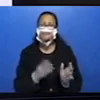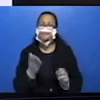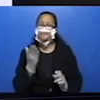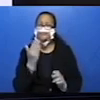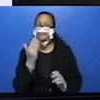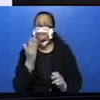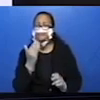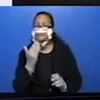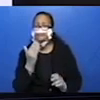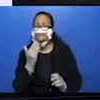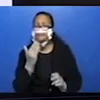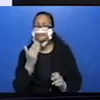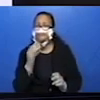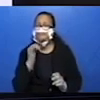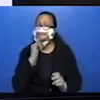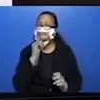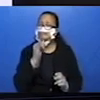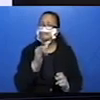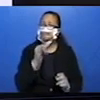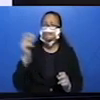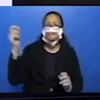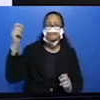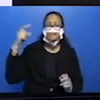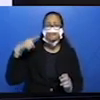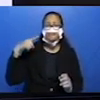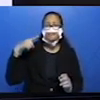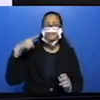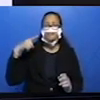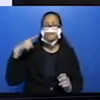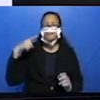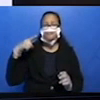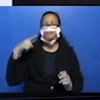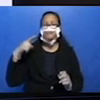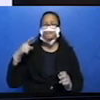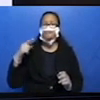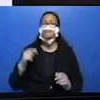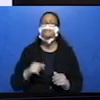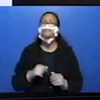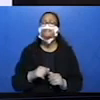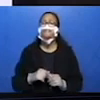da energia solar, em um processo chamado